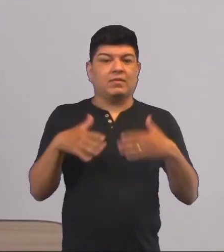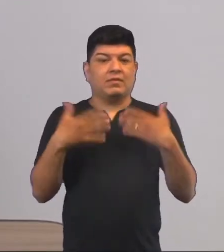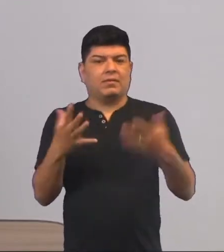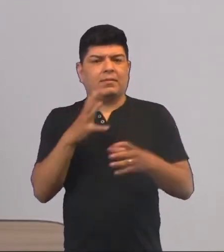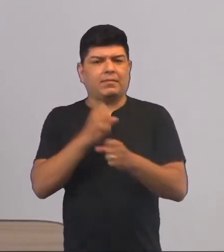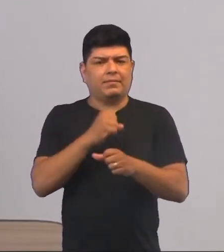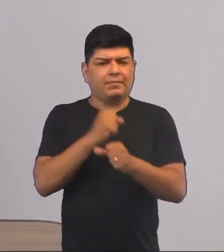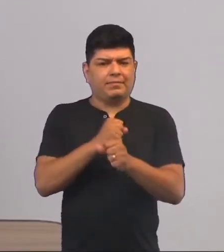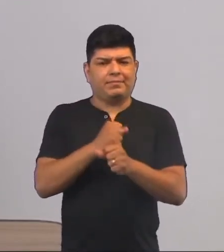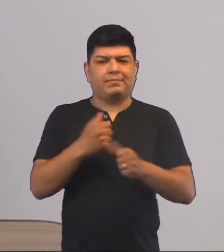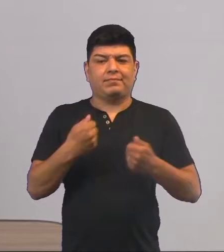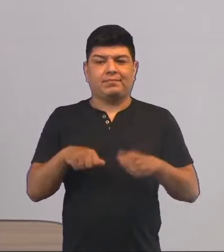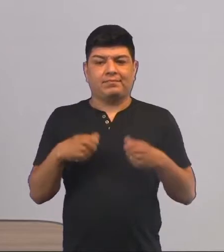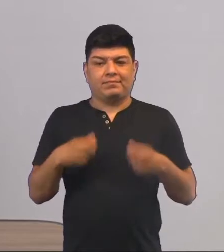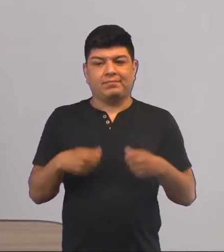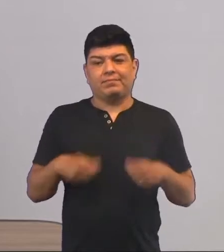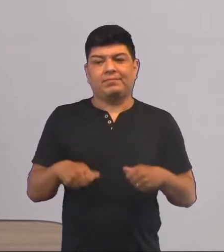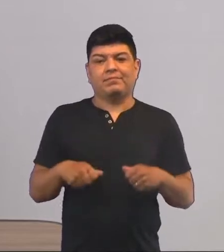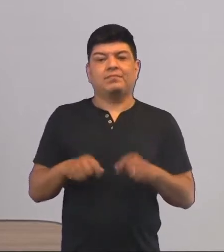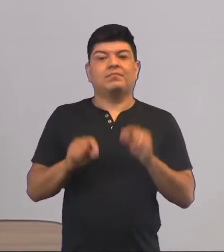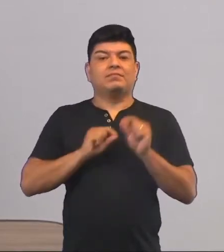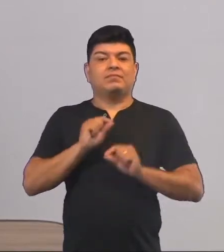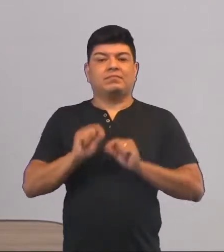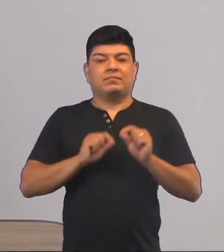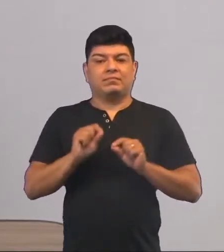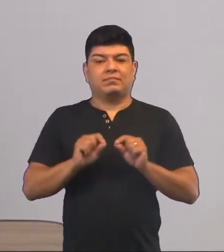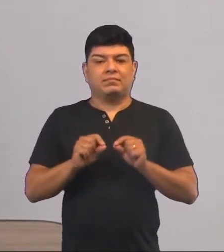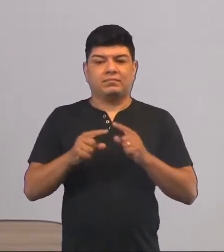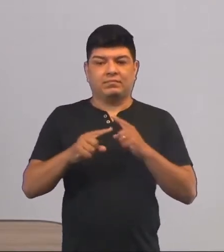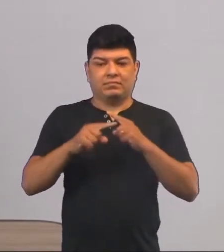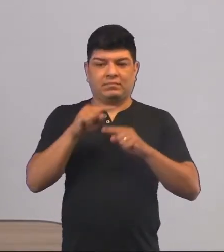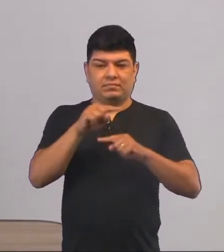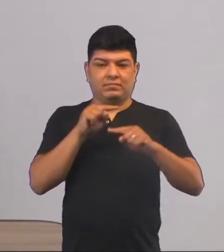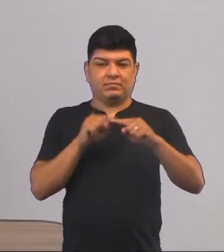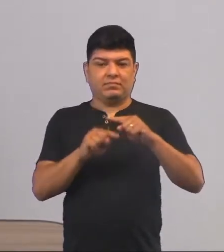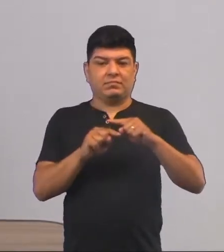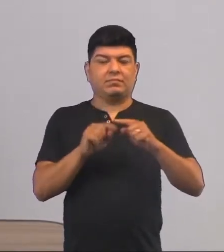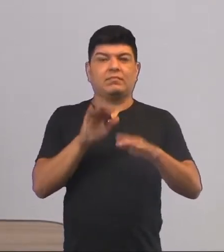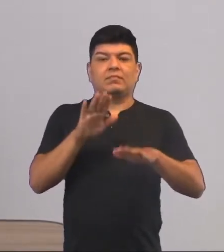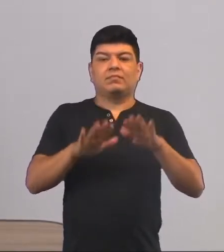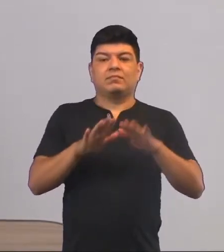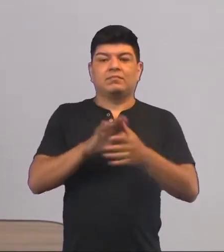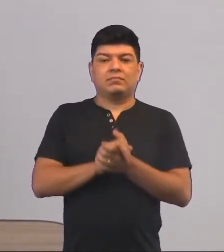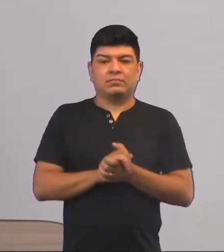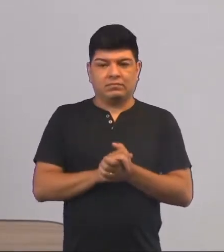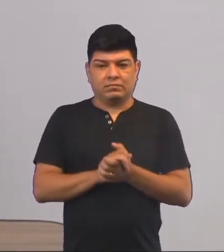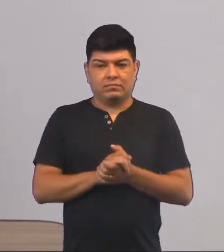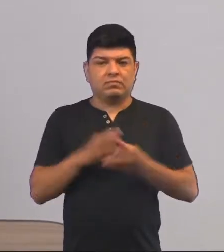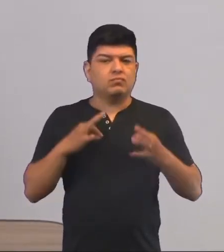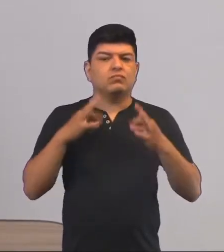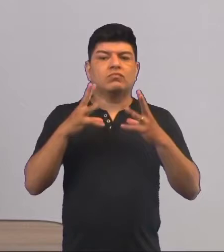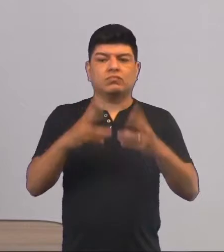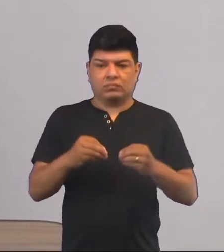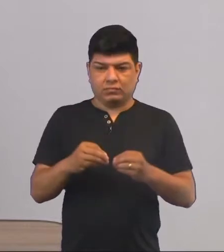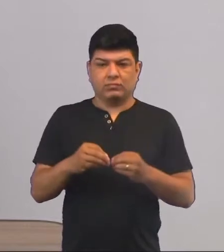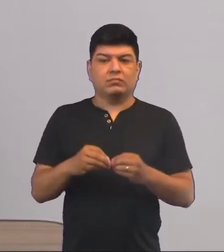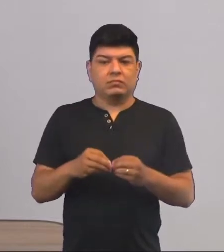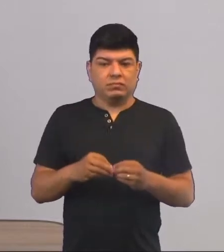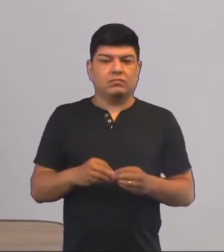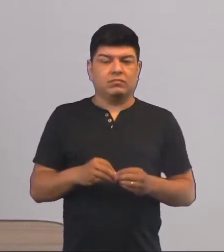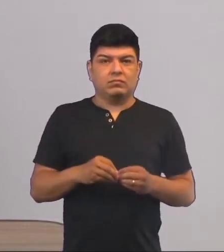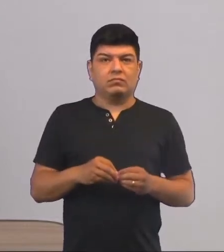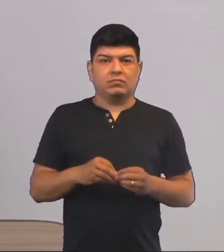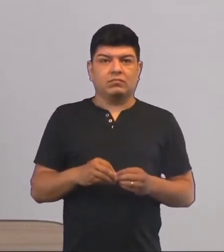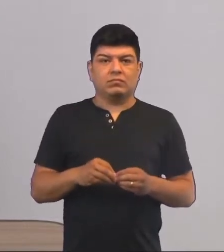de cálculo que eu preciso fazer? Eu preciso dividir. E as mesmas, eu vou dividir todos os lados, não é